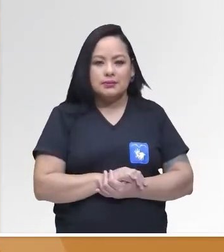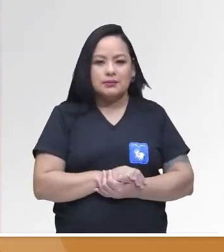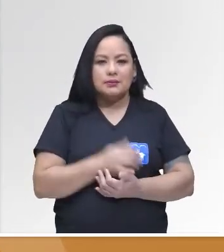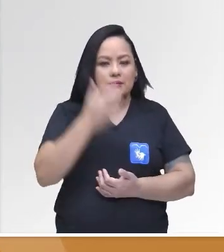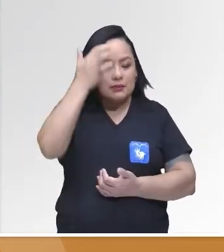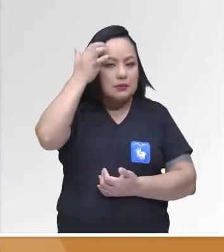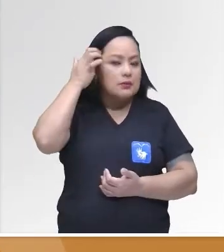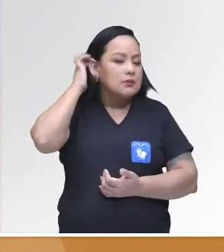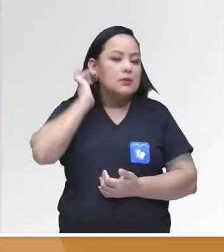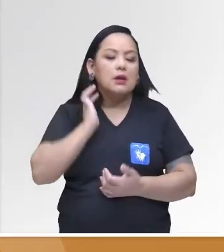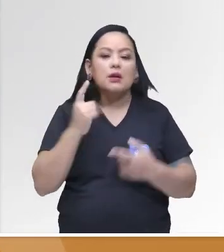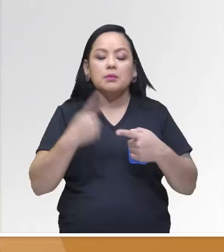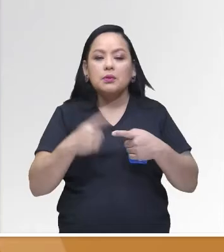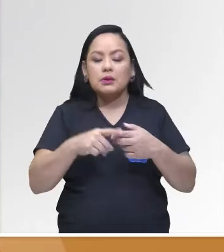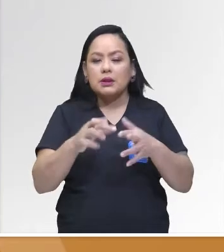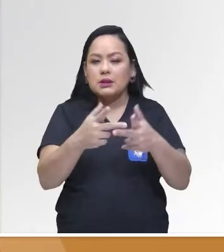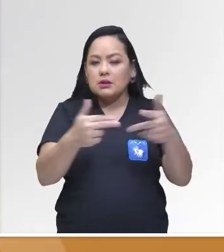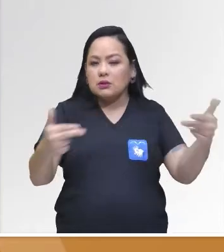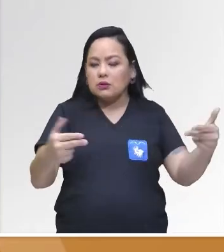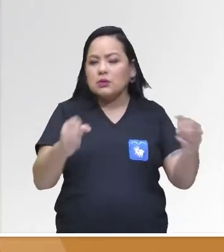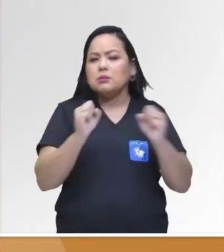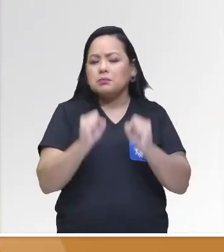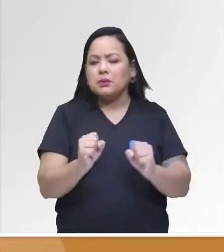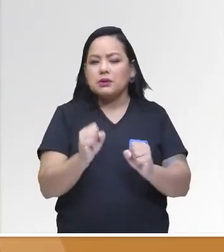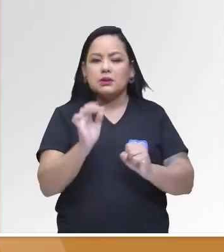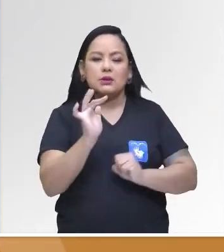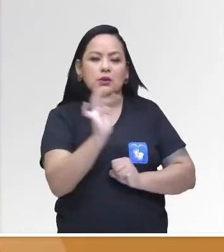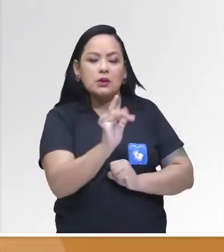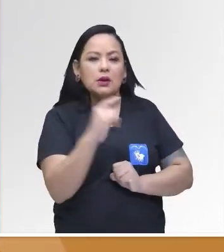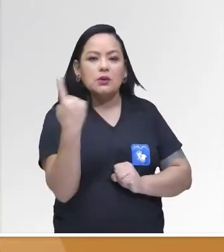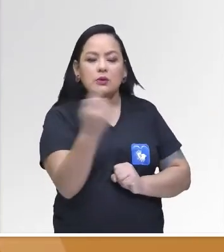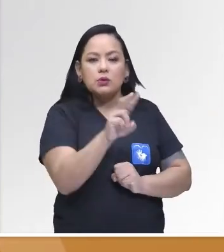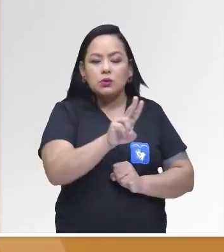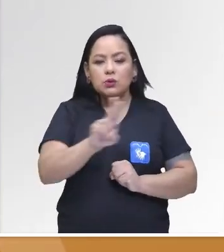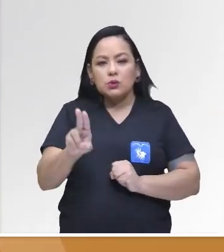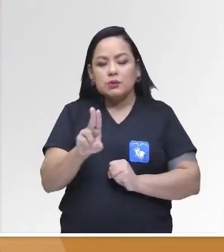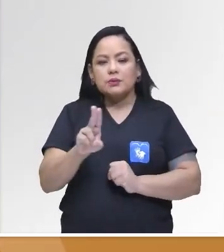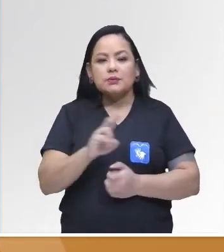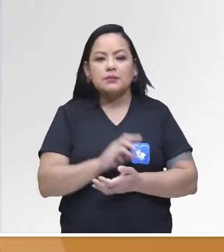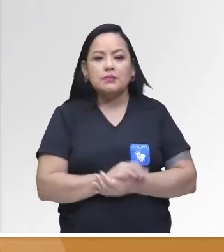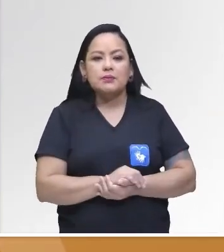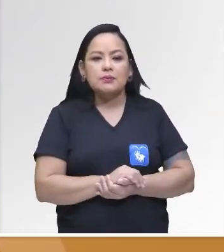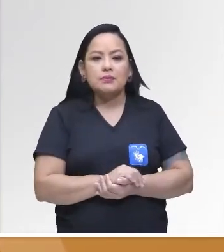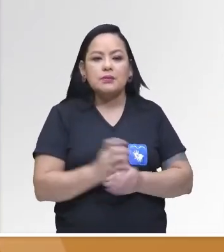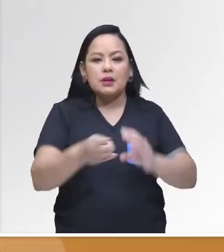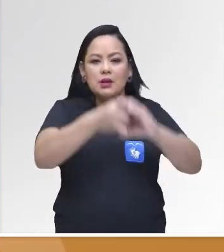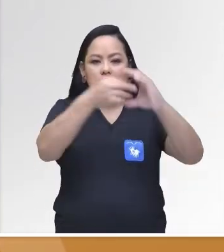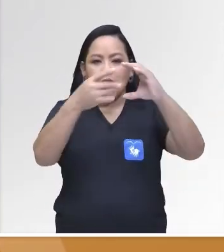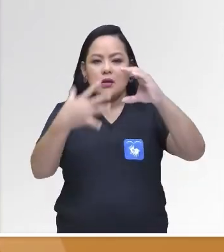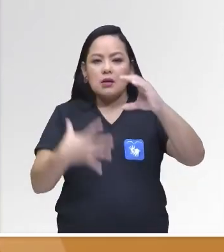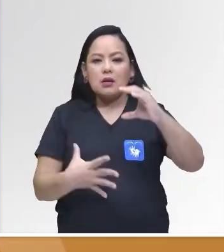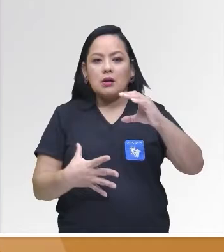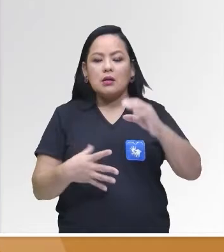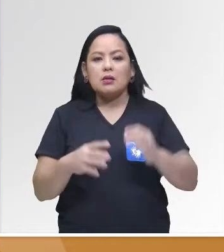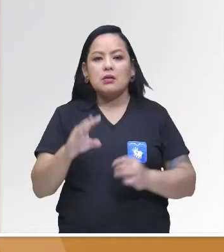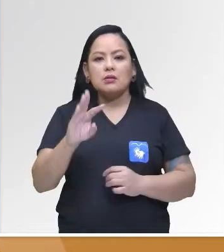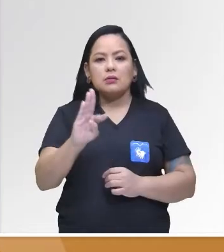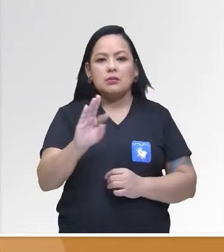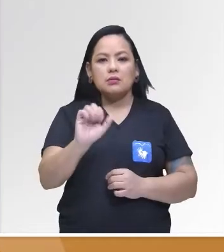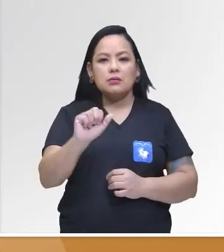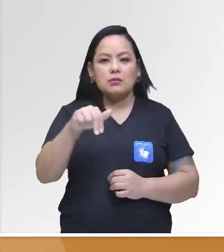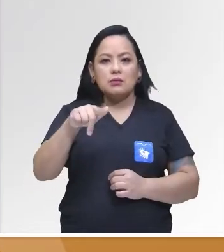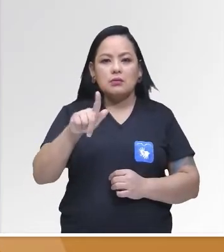Para essas coisas que você pode tocar, nós chamamos de aspectos